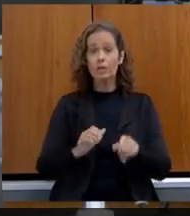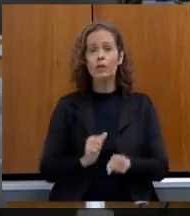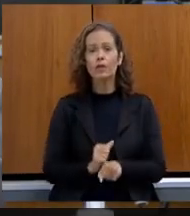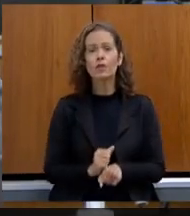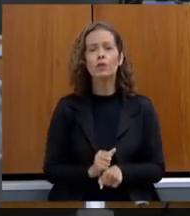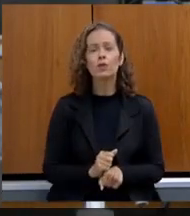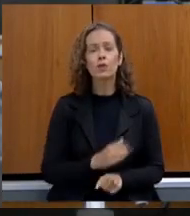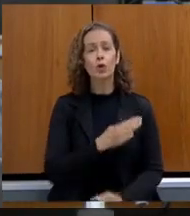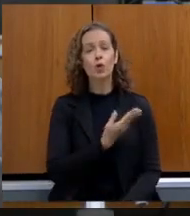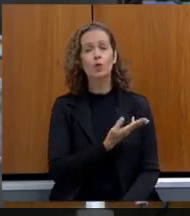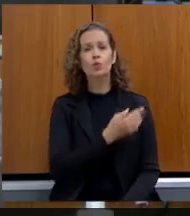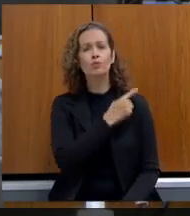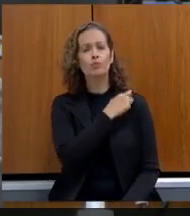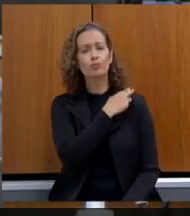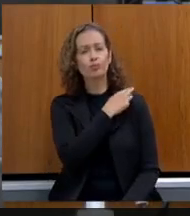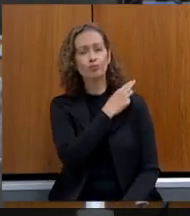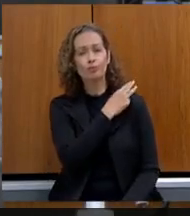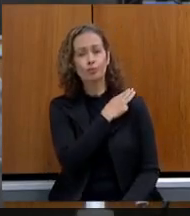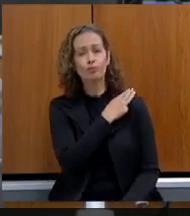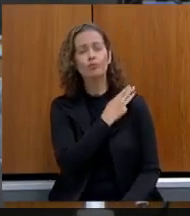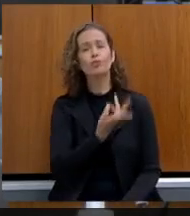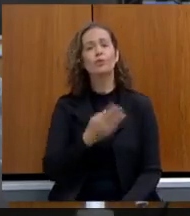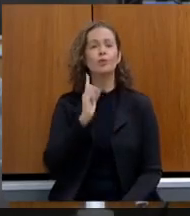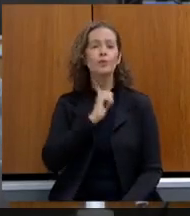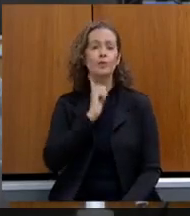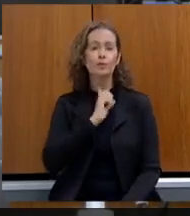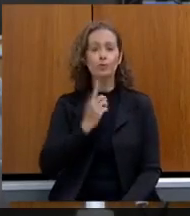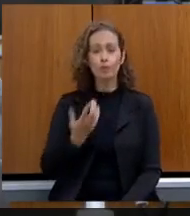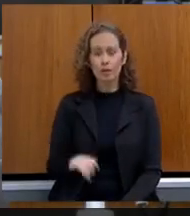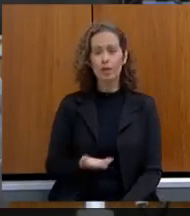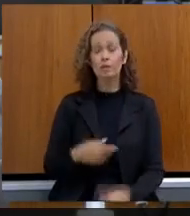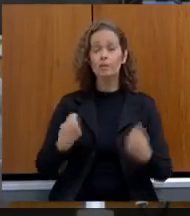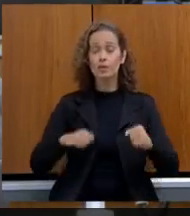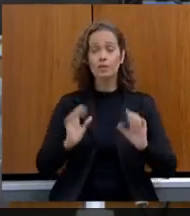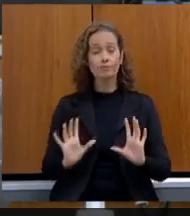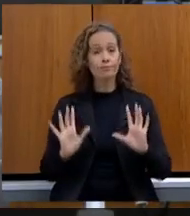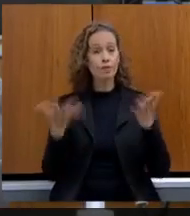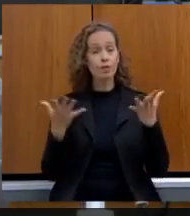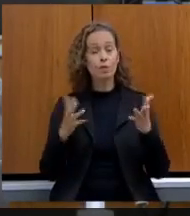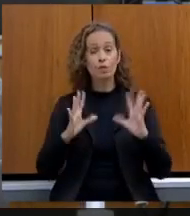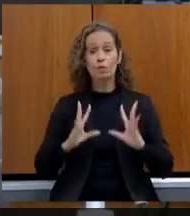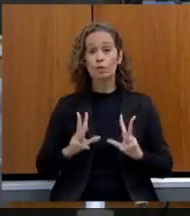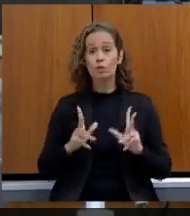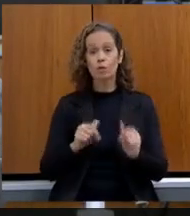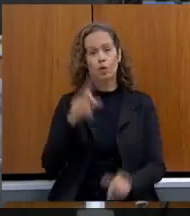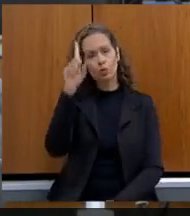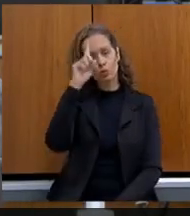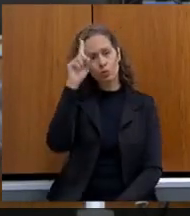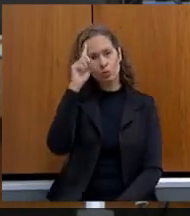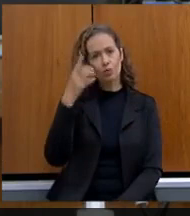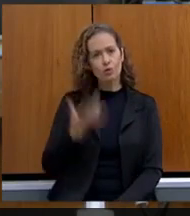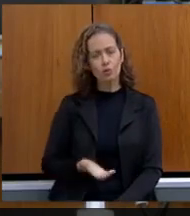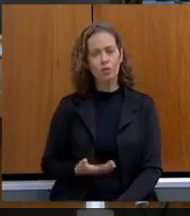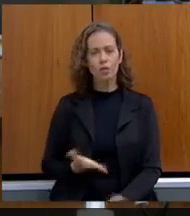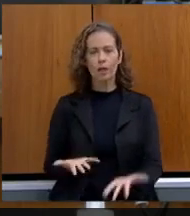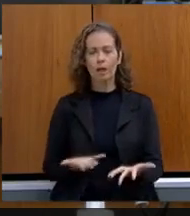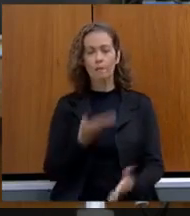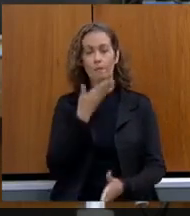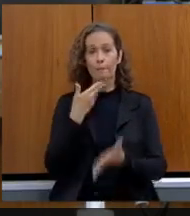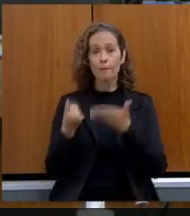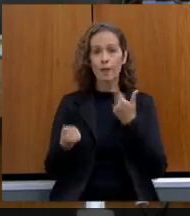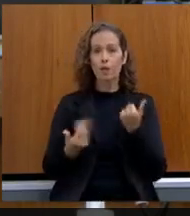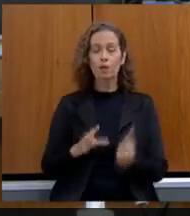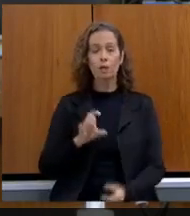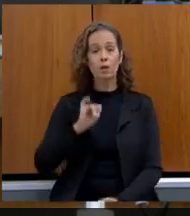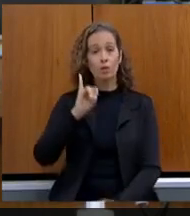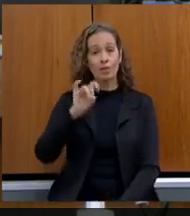tá na imprensa todos os dias isso precisava ser comemorado todos os dias a gente tá falando de grande qualidade em educação o maior